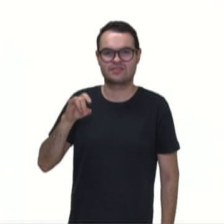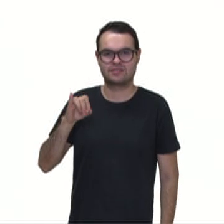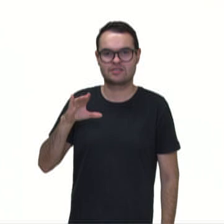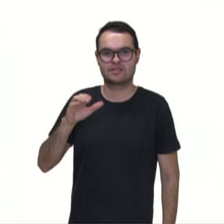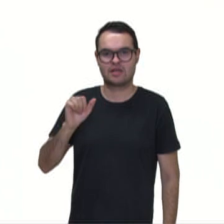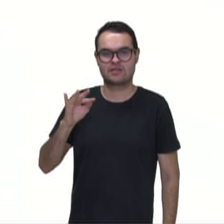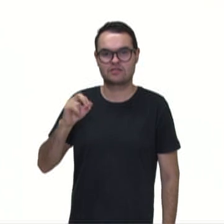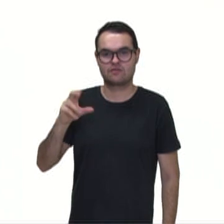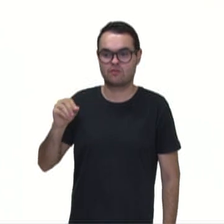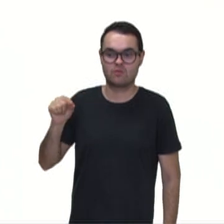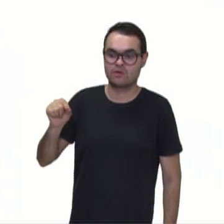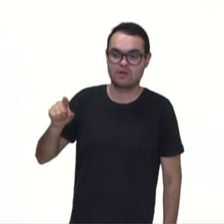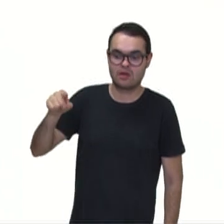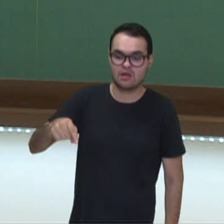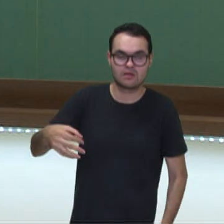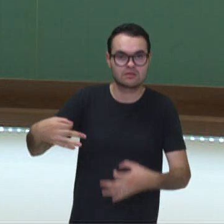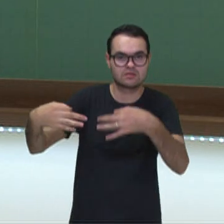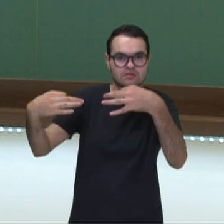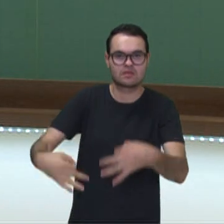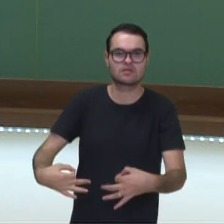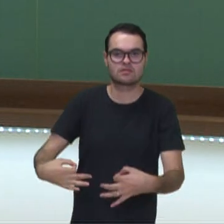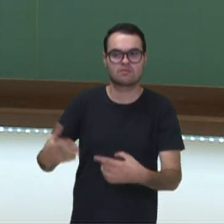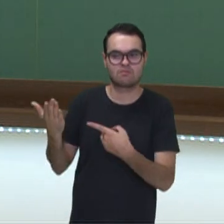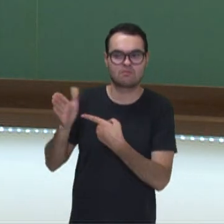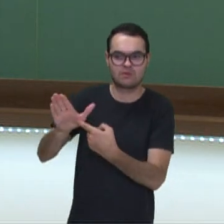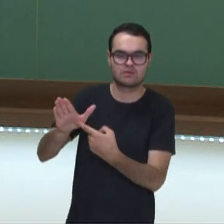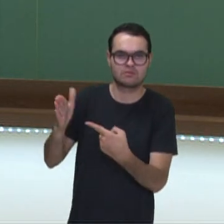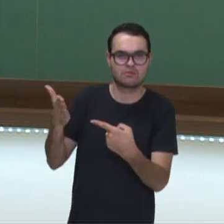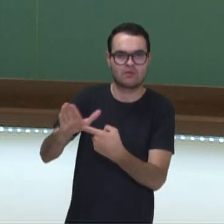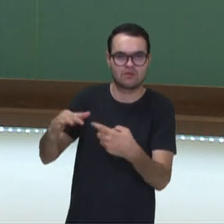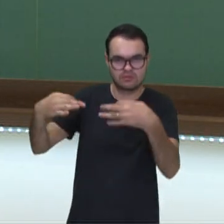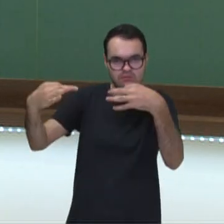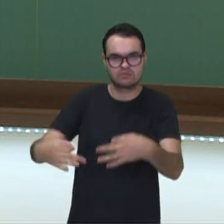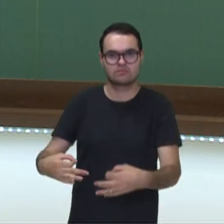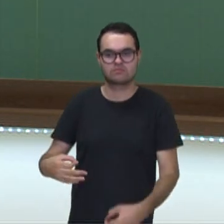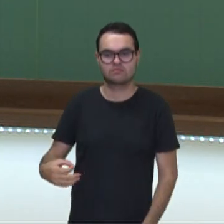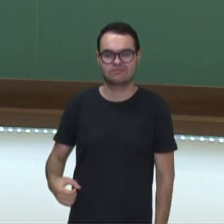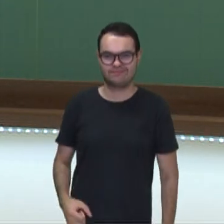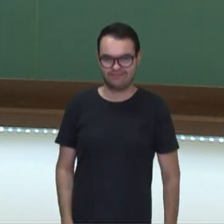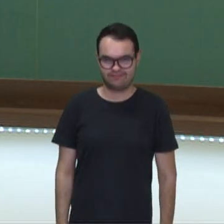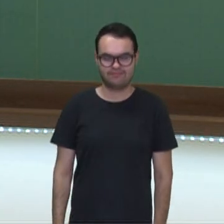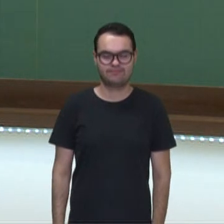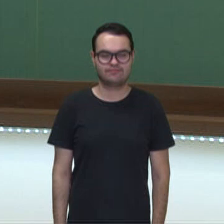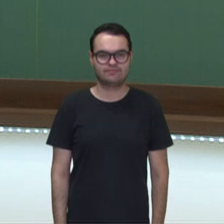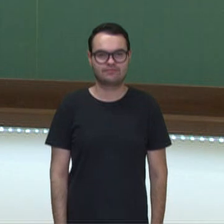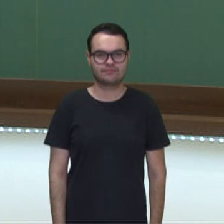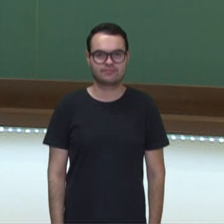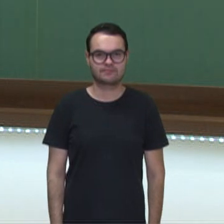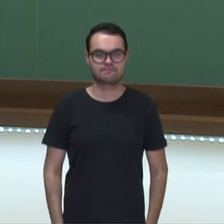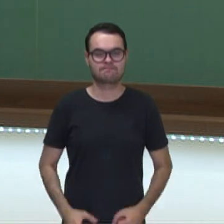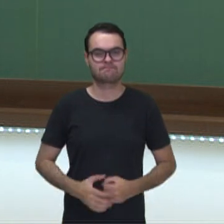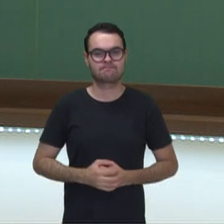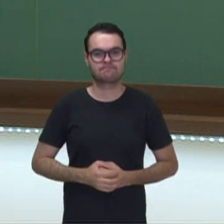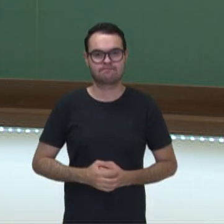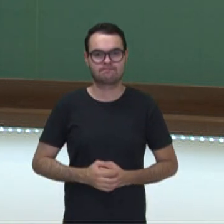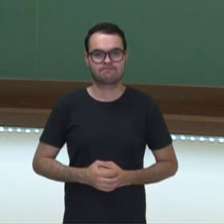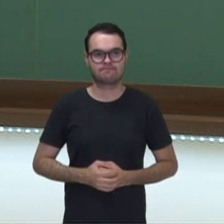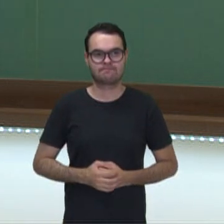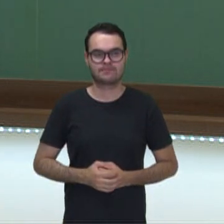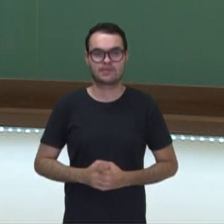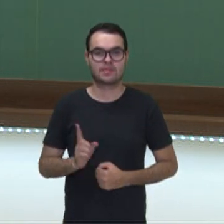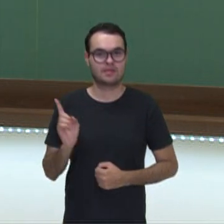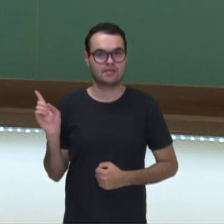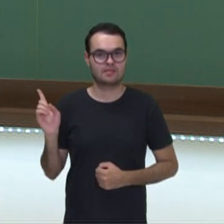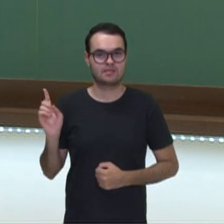fato acontecido é uma certeza. Daí vem o seu nome, né? O modo indicativo. Bom, este não é